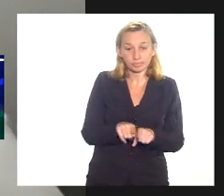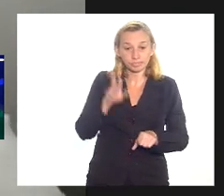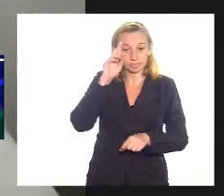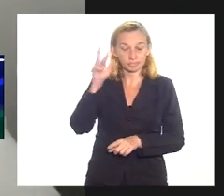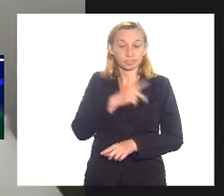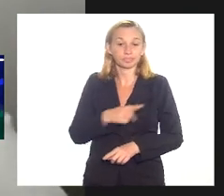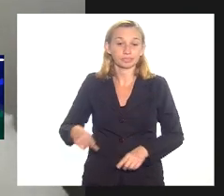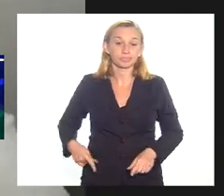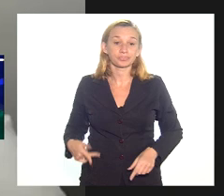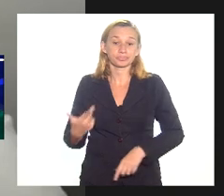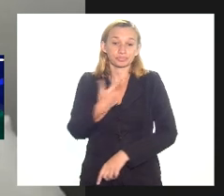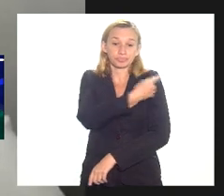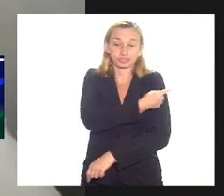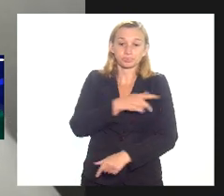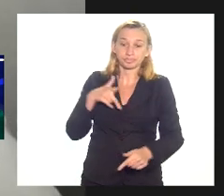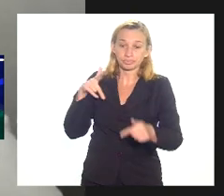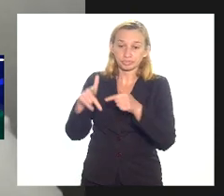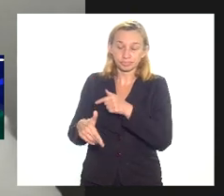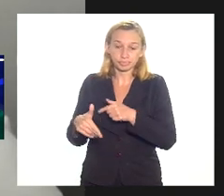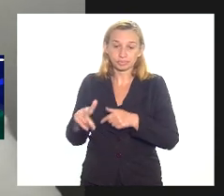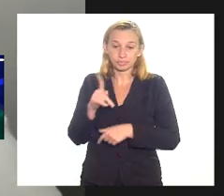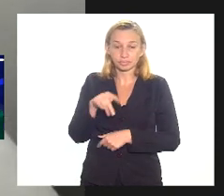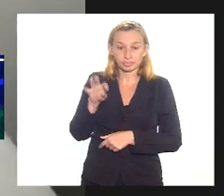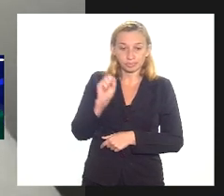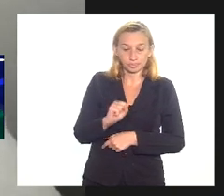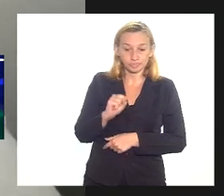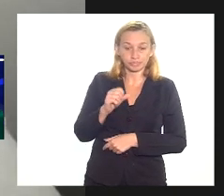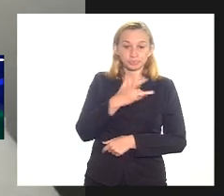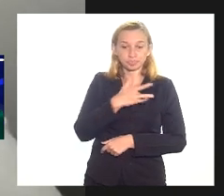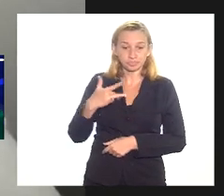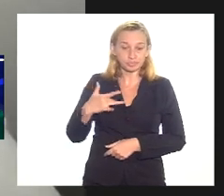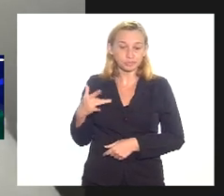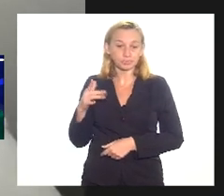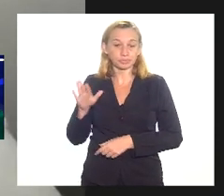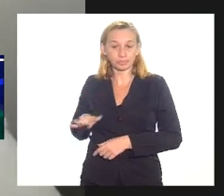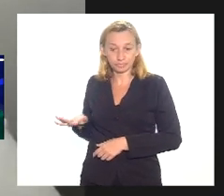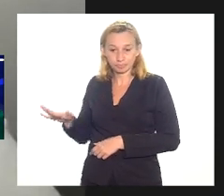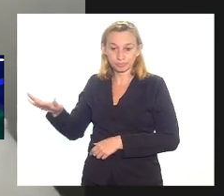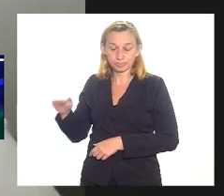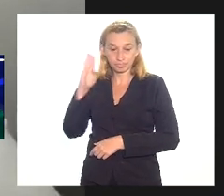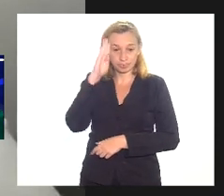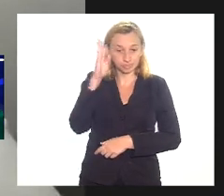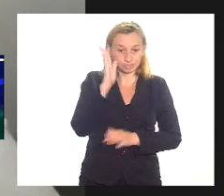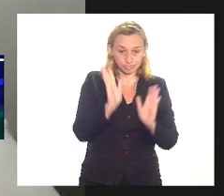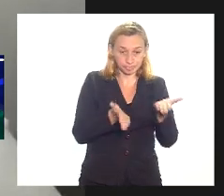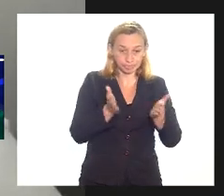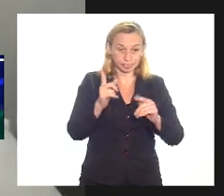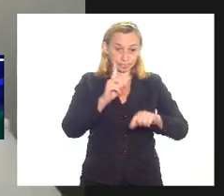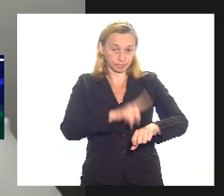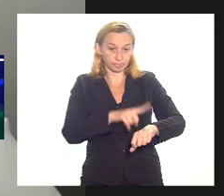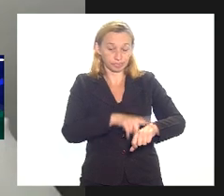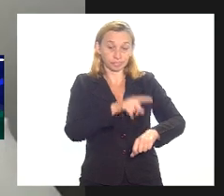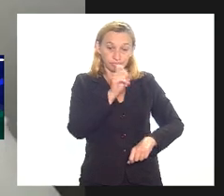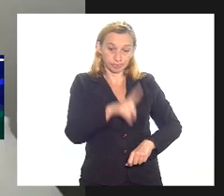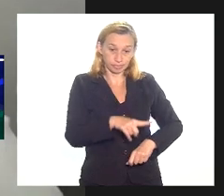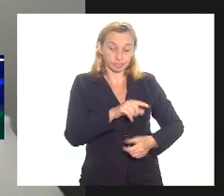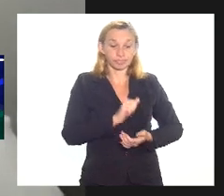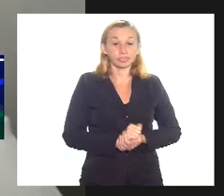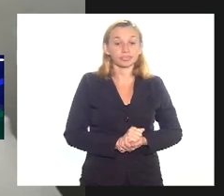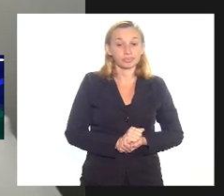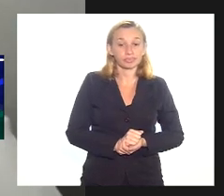presidente, vacinação nos postos de saúde das favelas. Ou seja, a prioridade agora, nesse momento, deveria